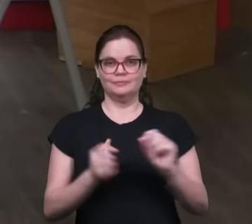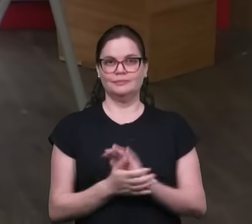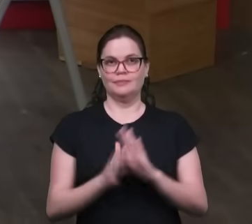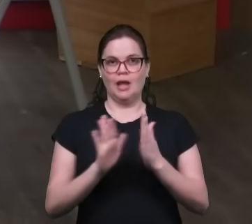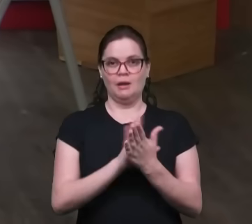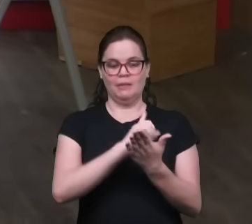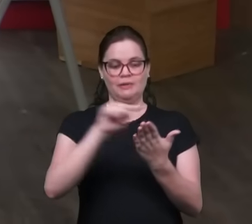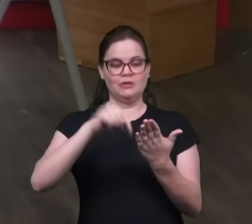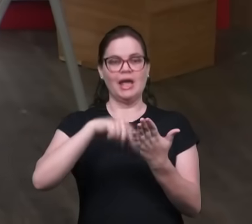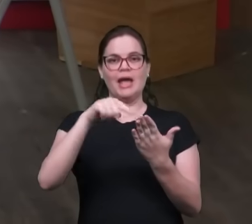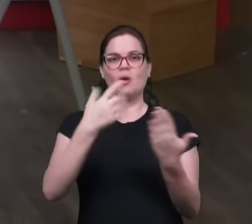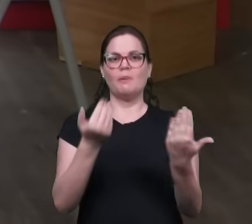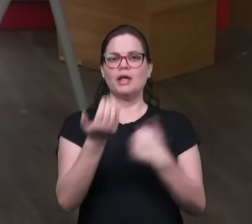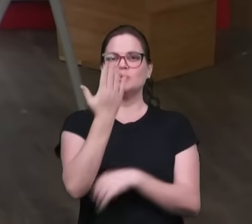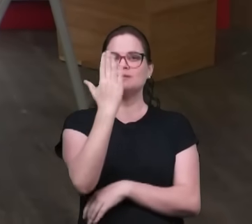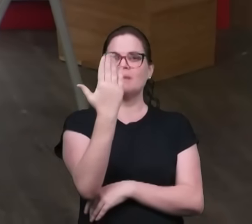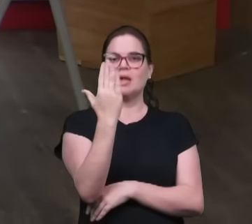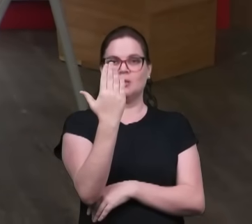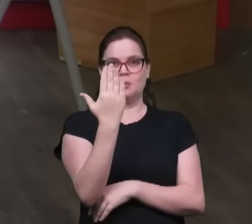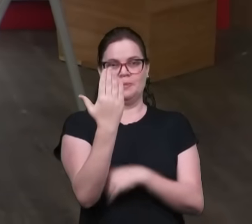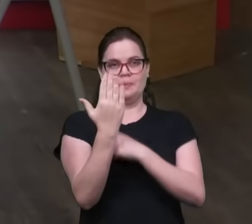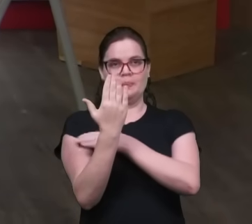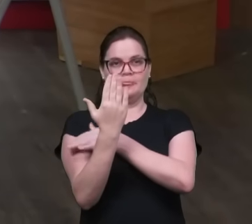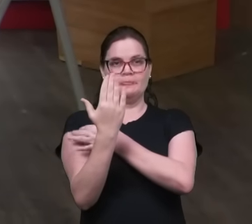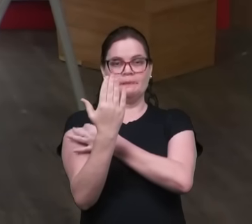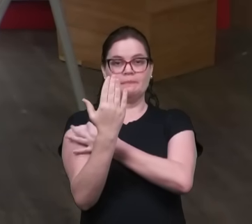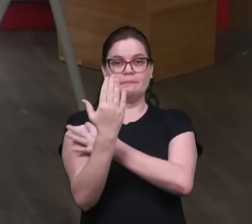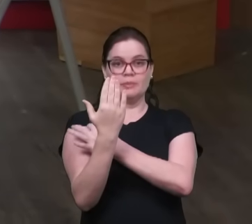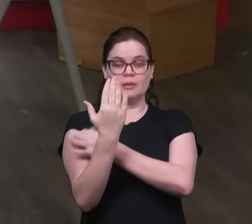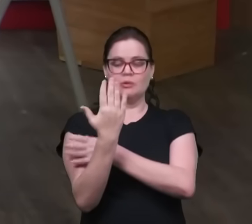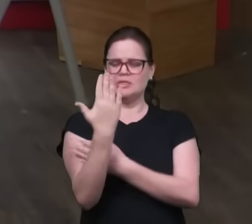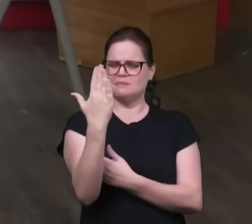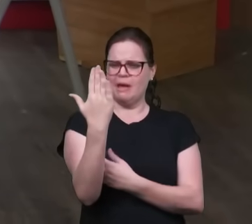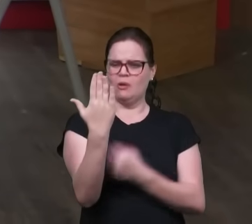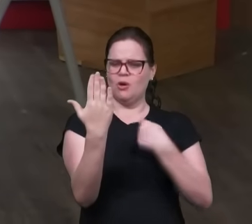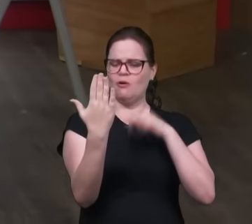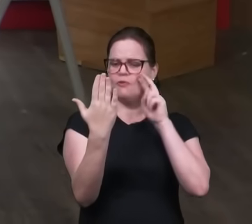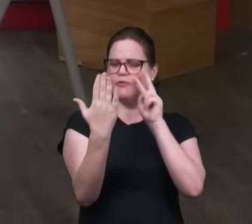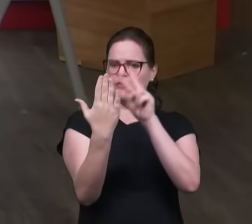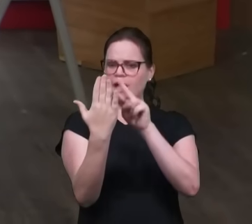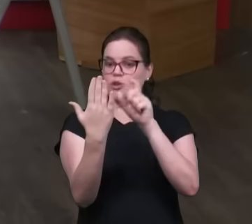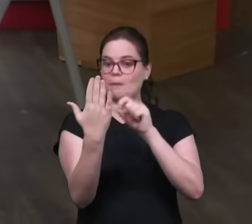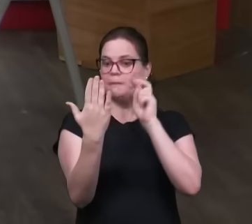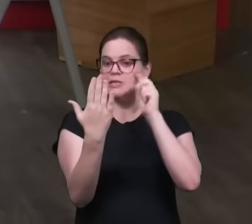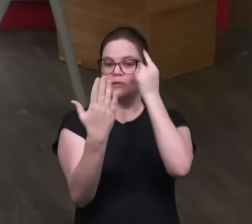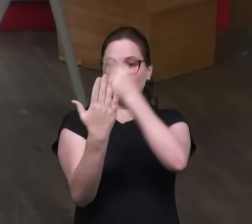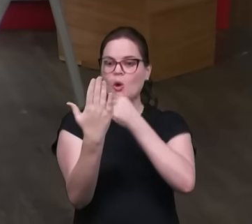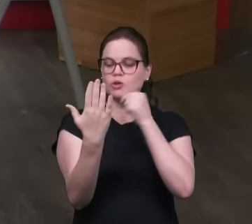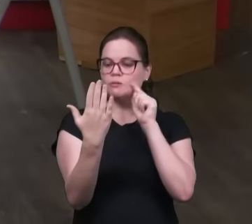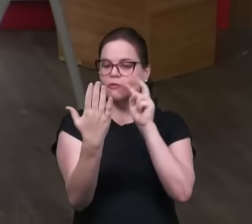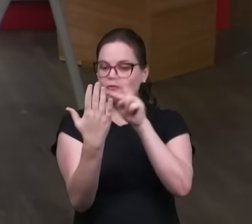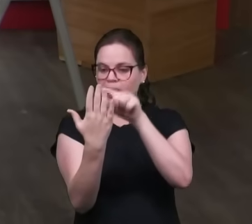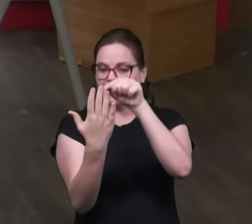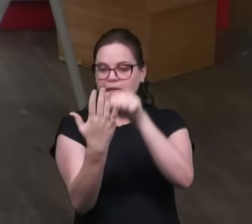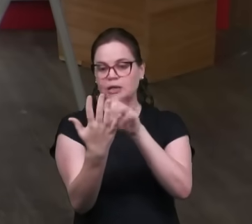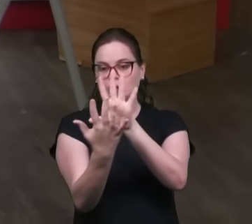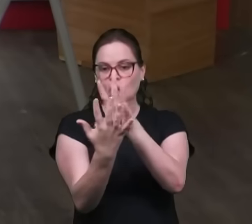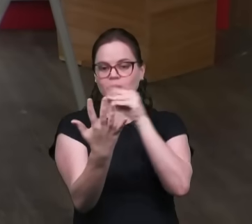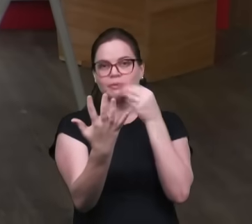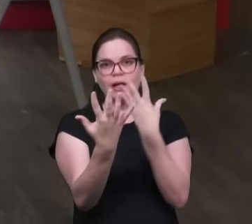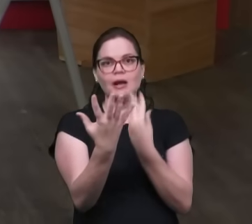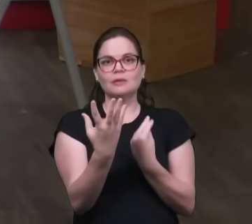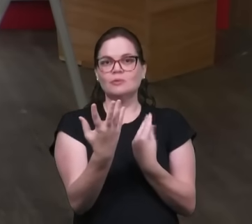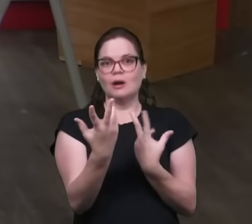é o espelho, né? É verdade. Então, nós temos que nos ver aqui dentro, né? Quando eu leio a Bíblia, eu tenho que me ver aqui dentro. Exato, então, por isso. Aí eu me lembrei